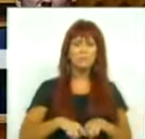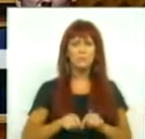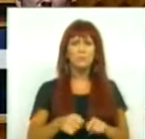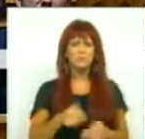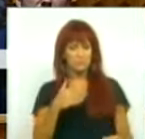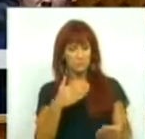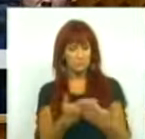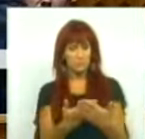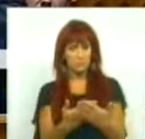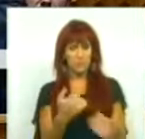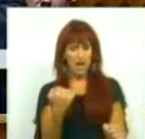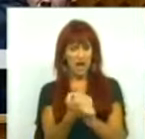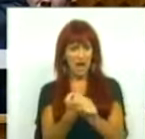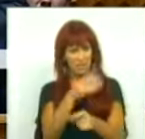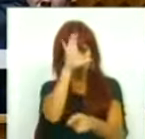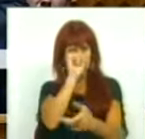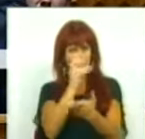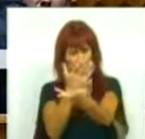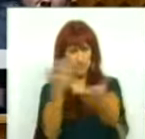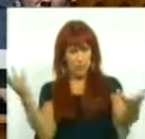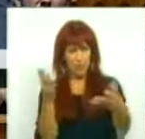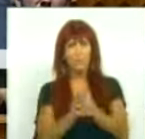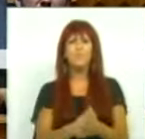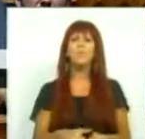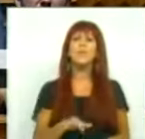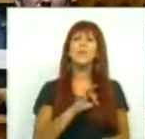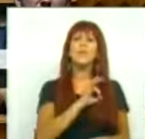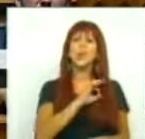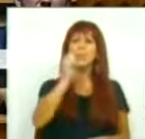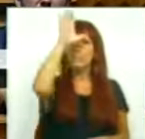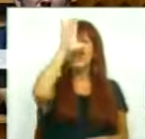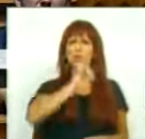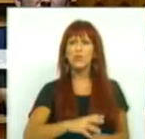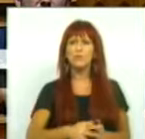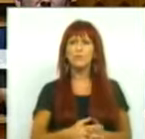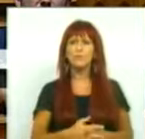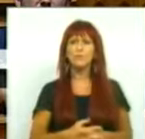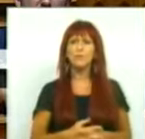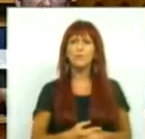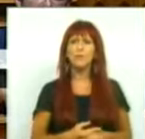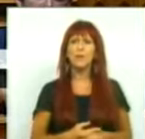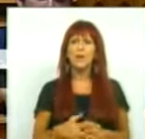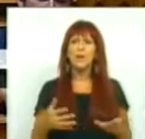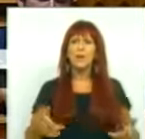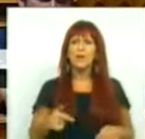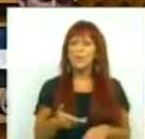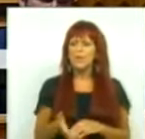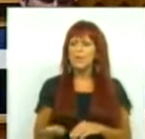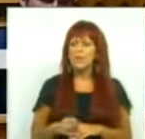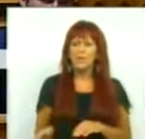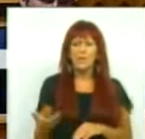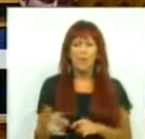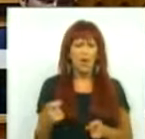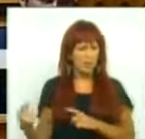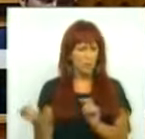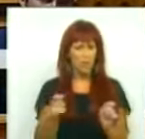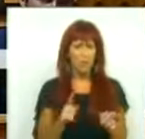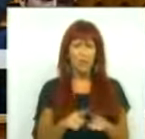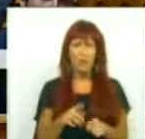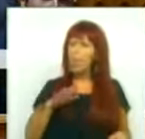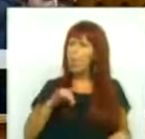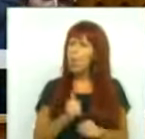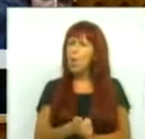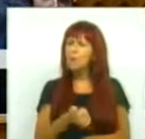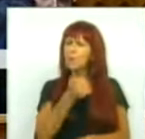política perante a ação do Governo. E, Sr. Primeiro-Ministro, passou hoje à margem deste debate